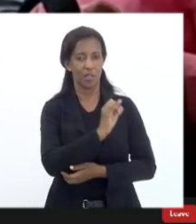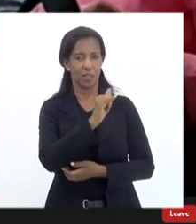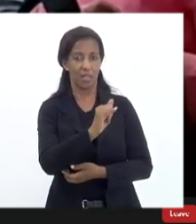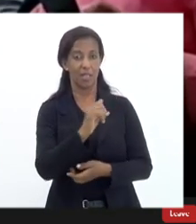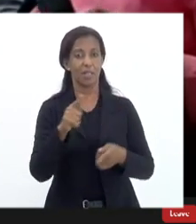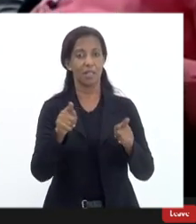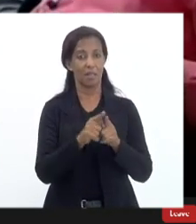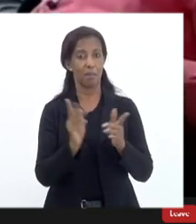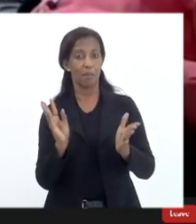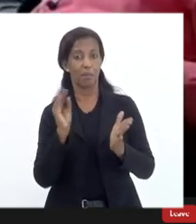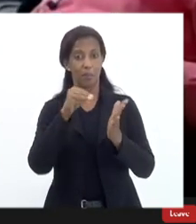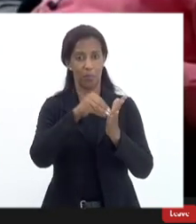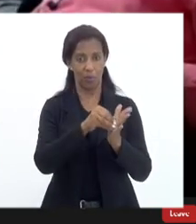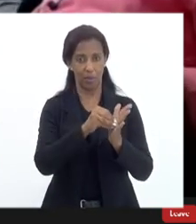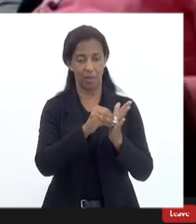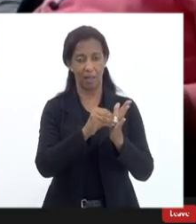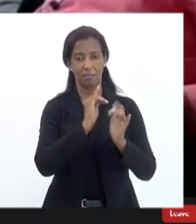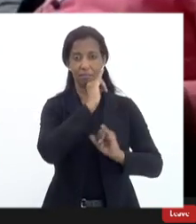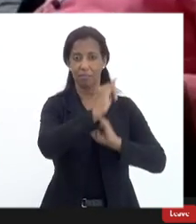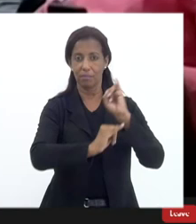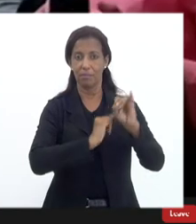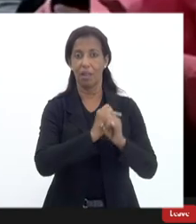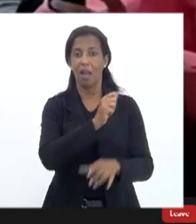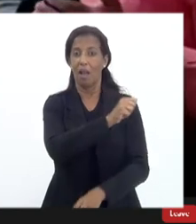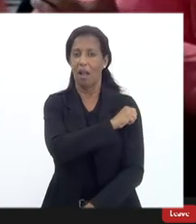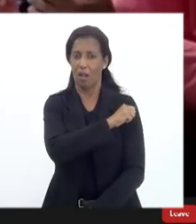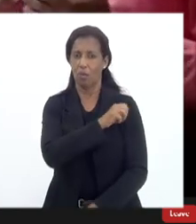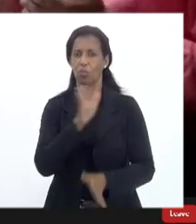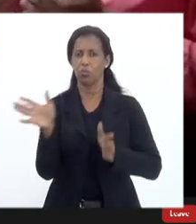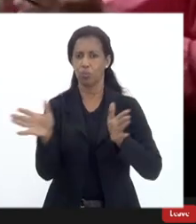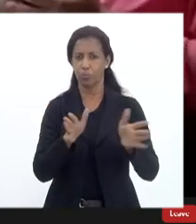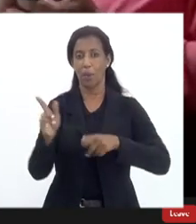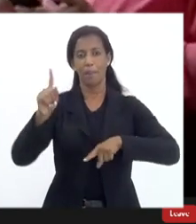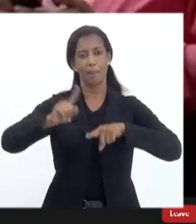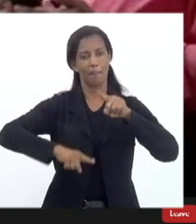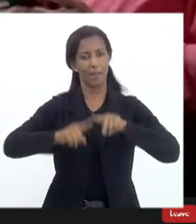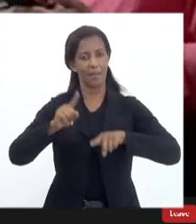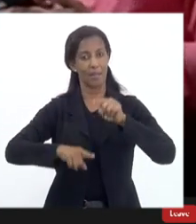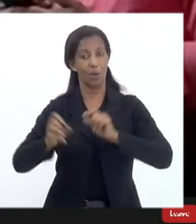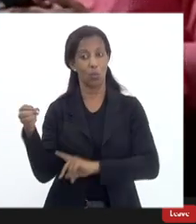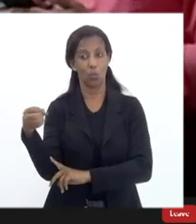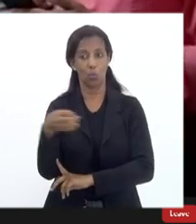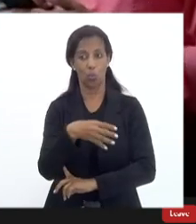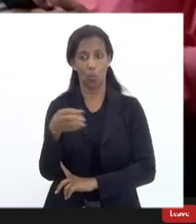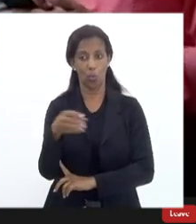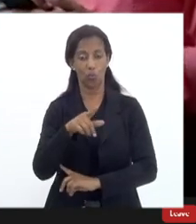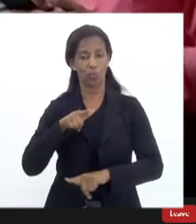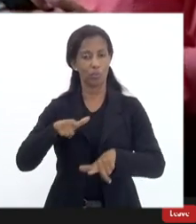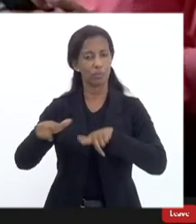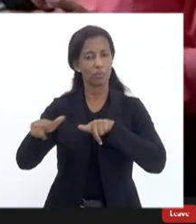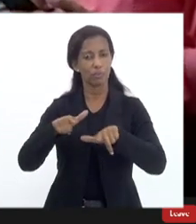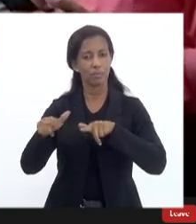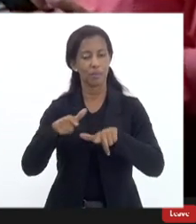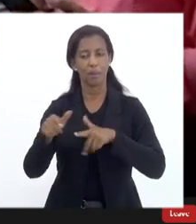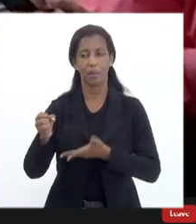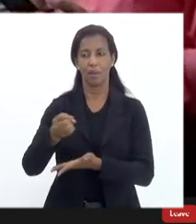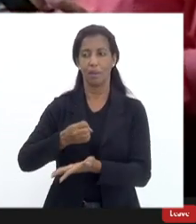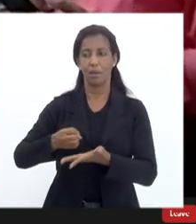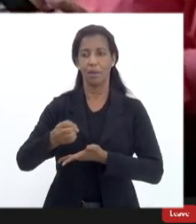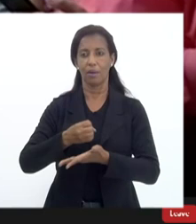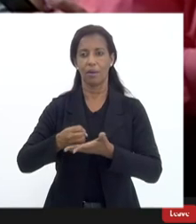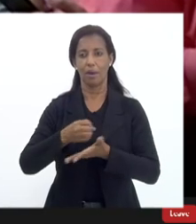à rede. E os alunos terão acesso ao material novo, trabalhado com base